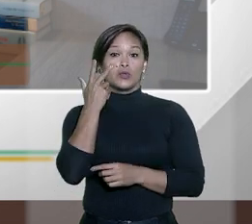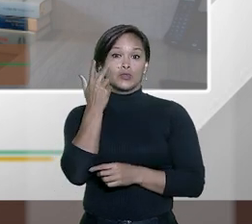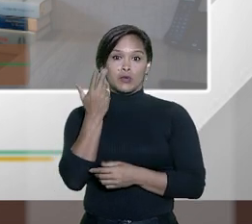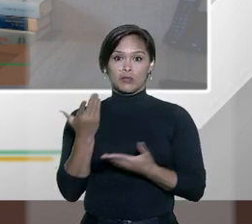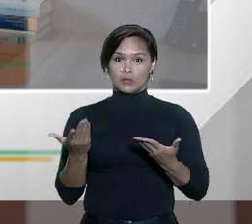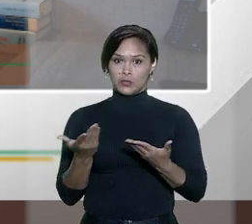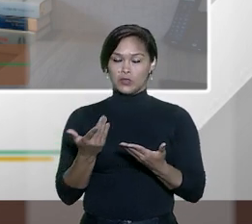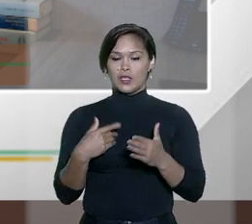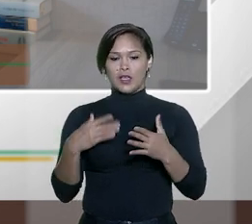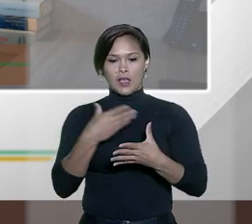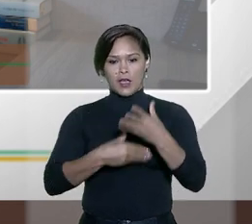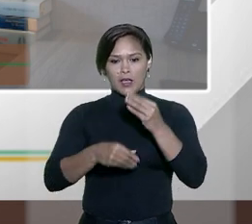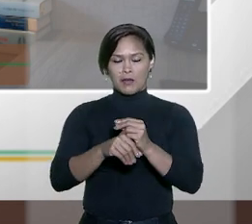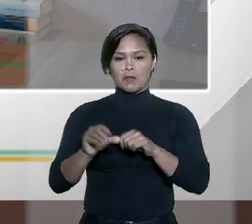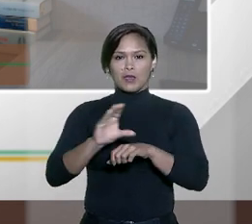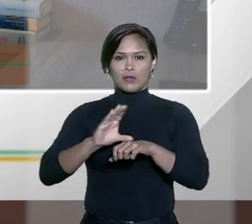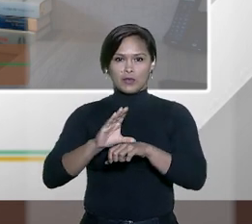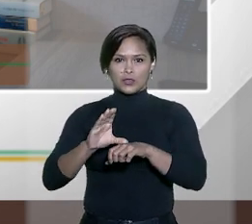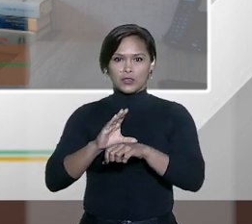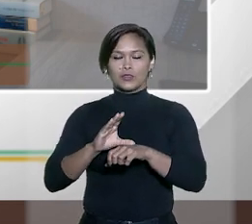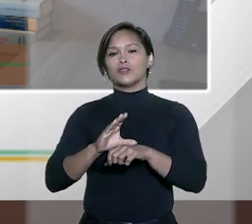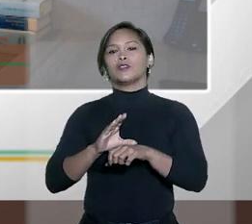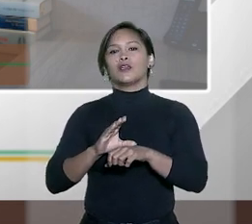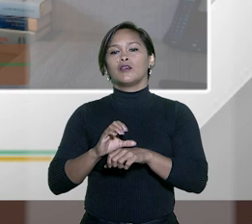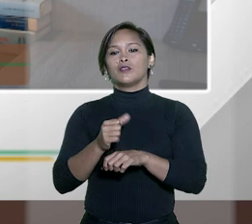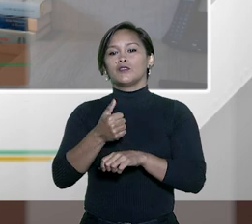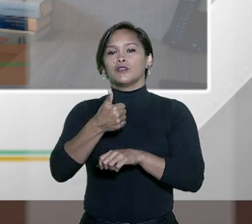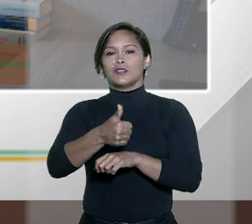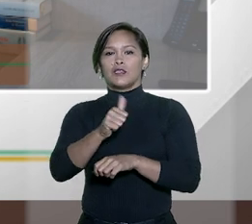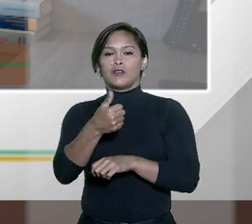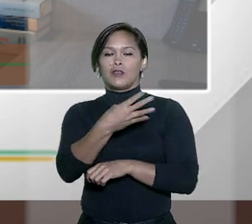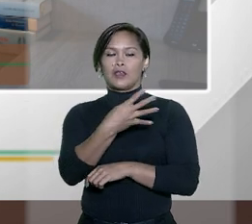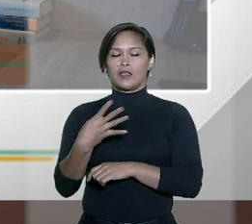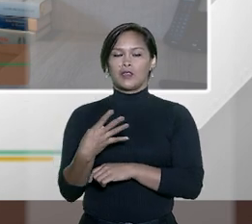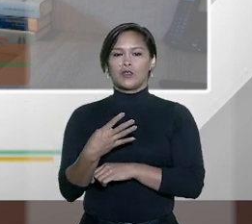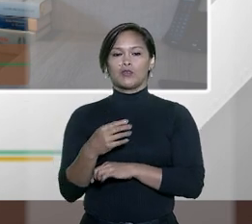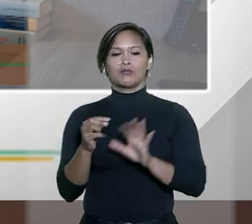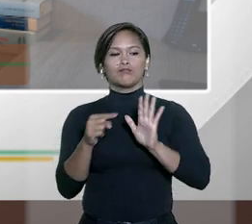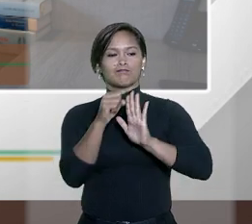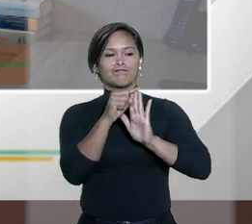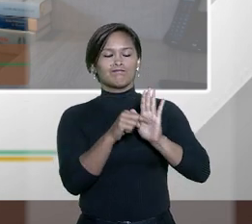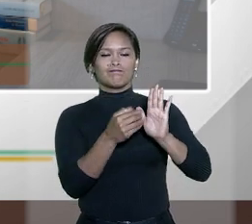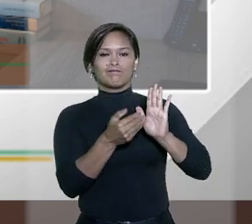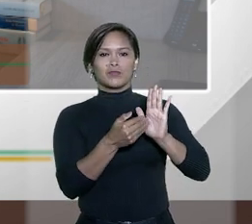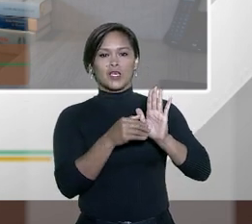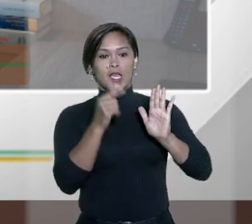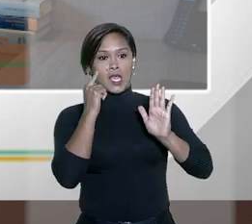comuns, né? A emenda constitucional 114, ela trouxe no meu ponto de vista,